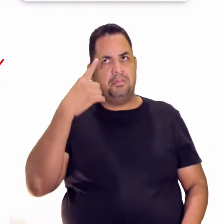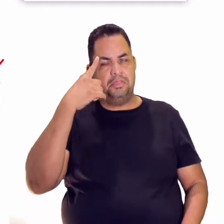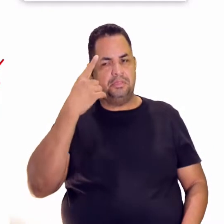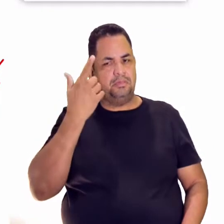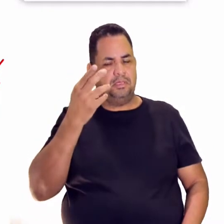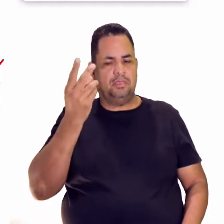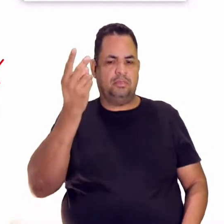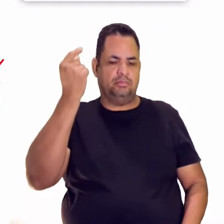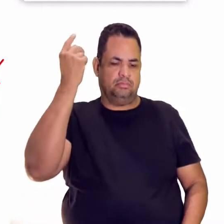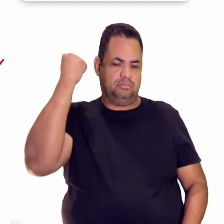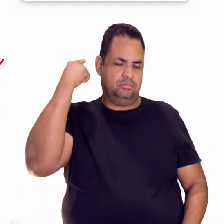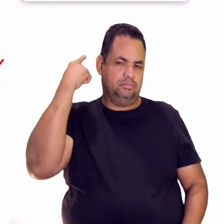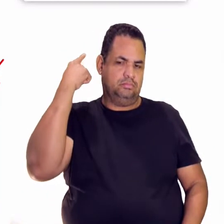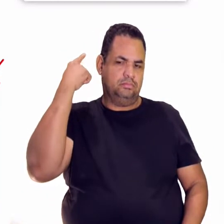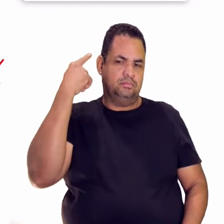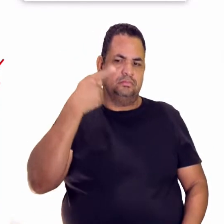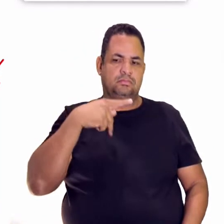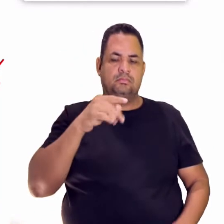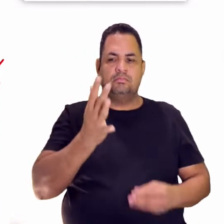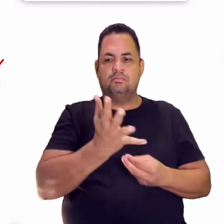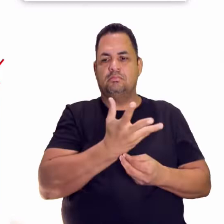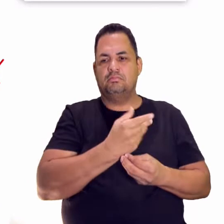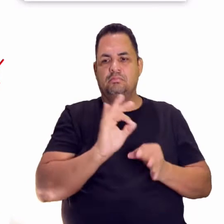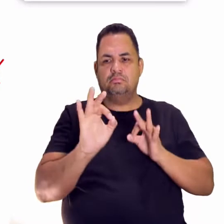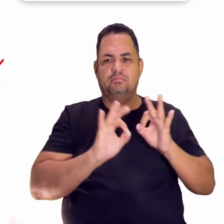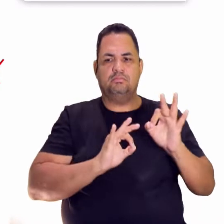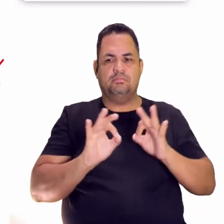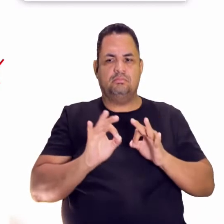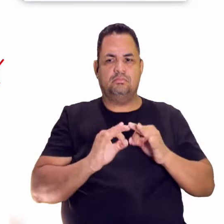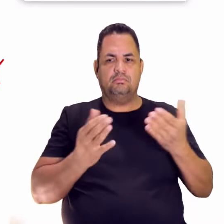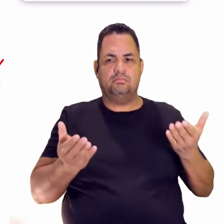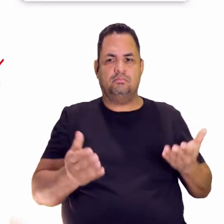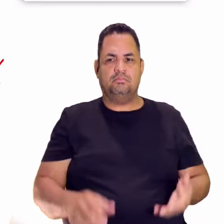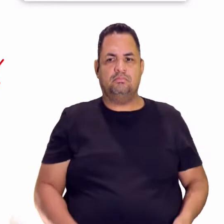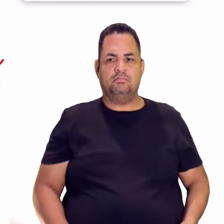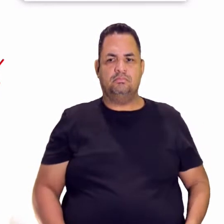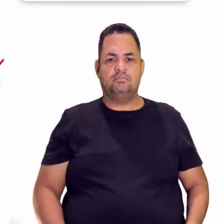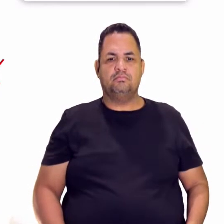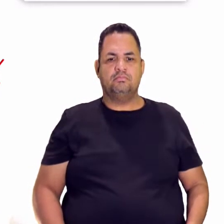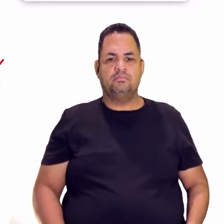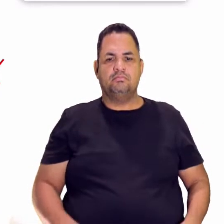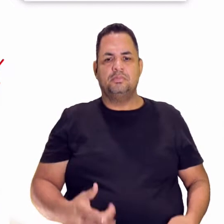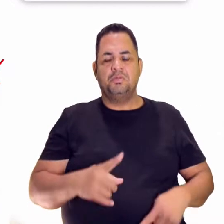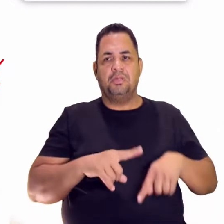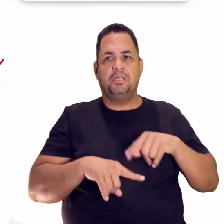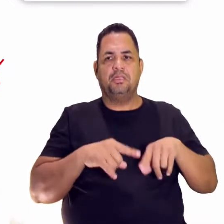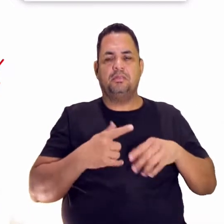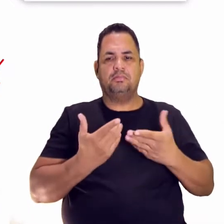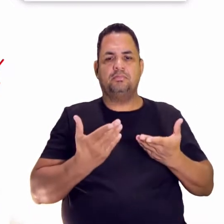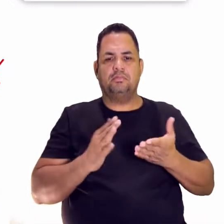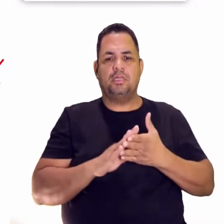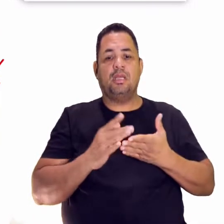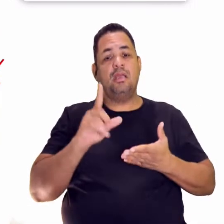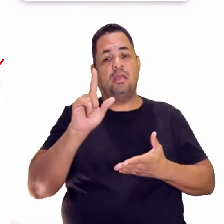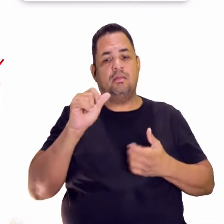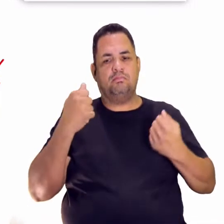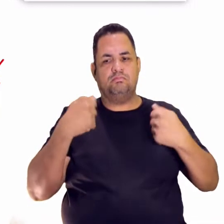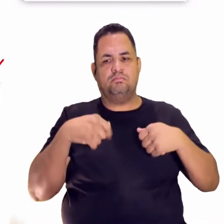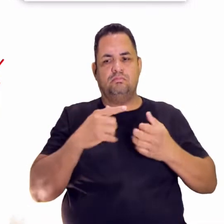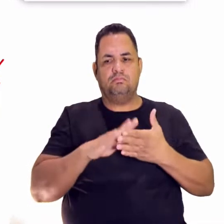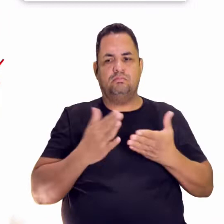usar para a arte, para a construção de um artefato, é possível